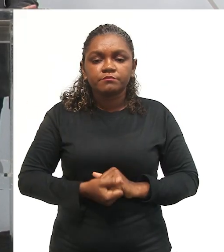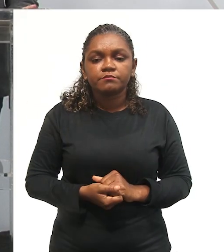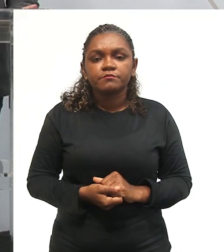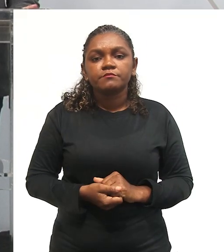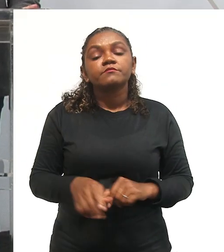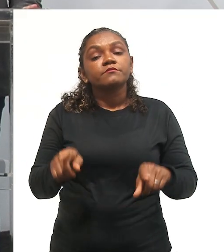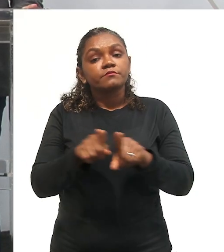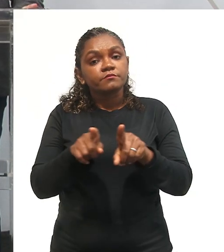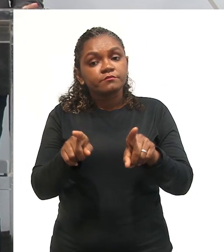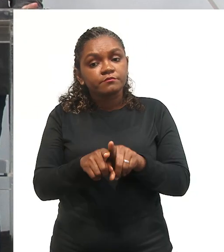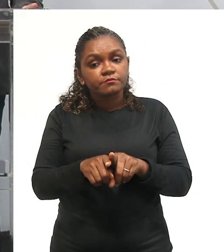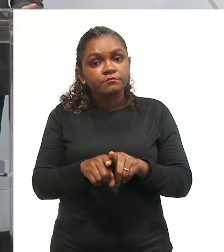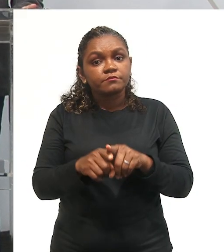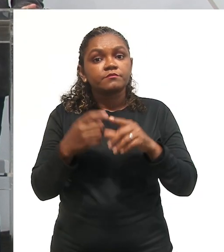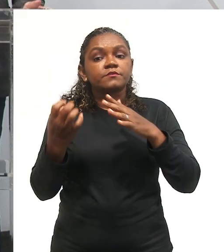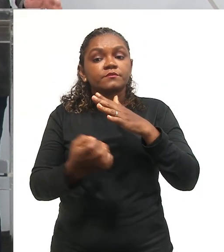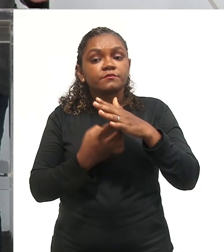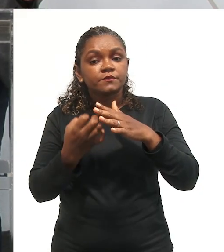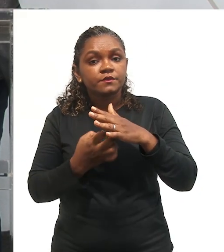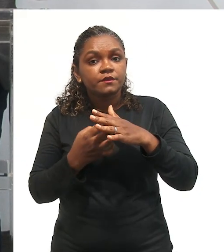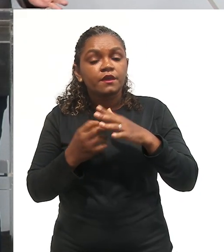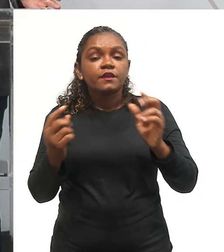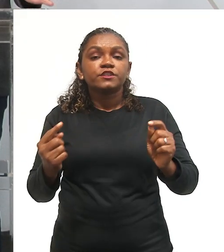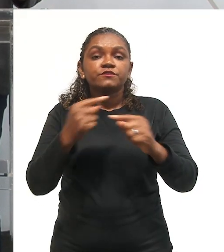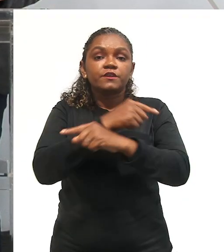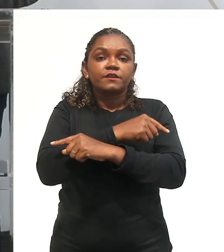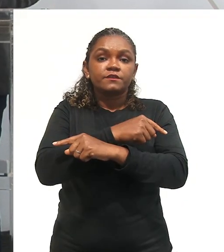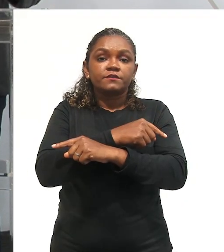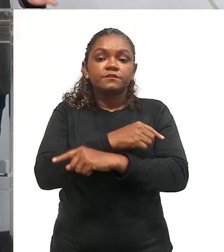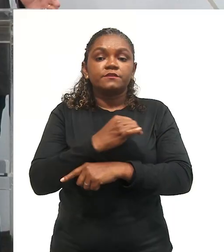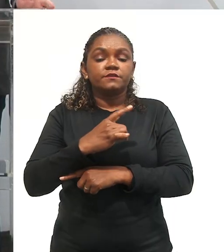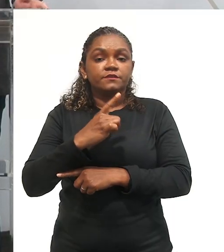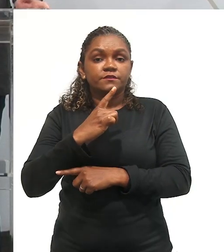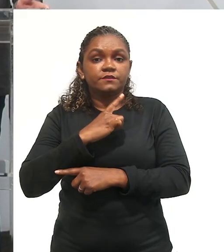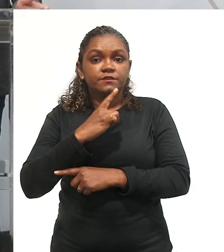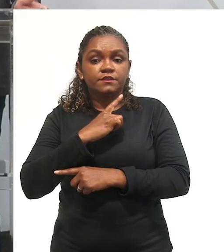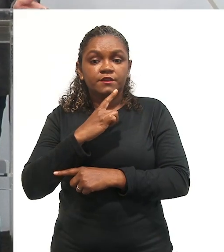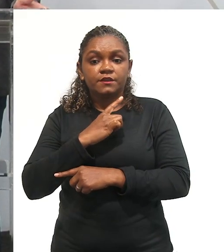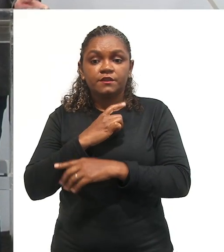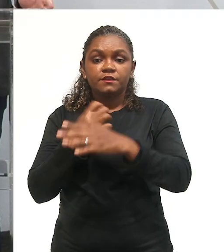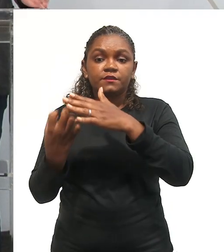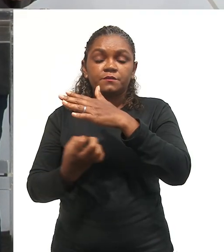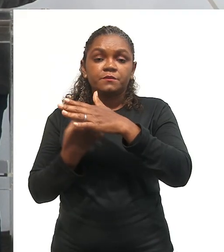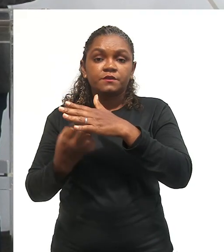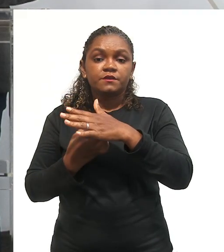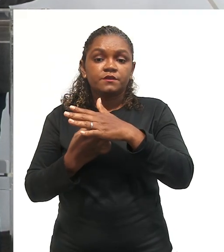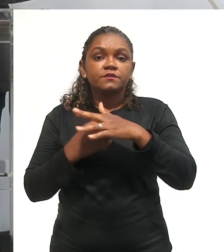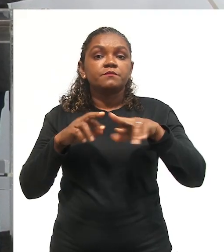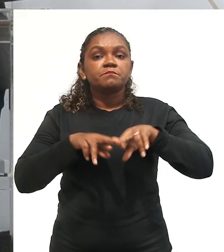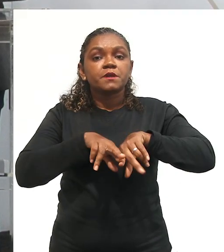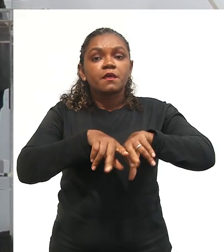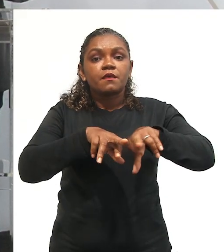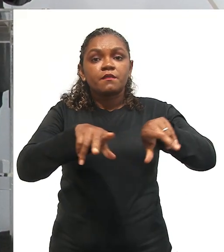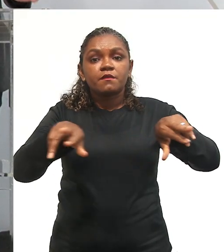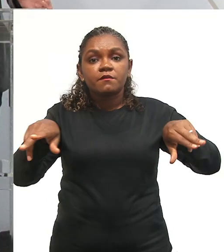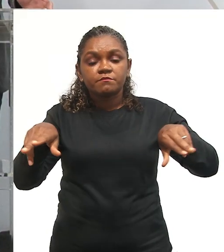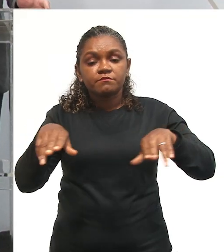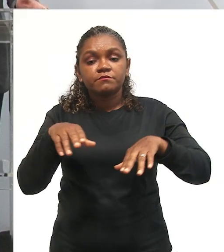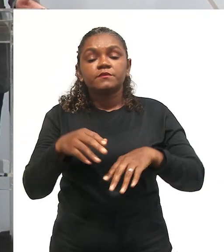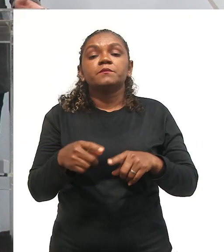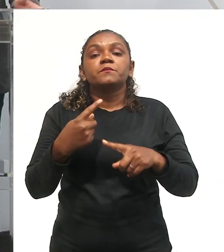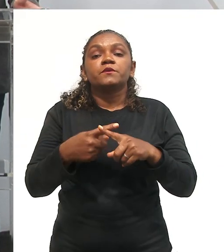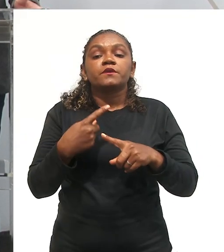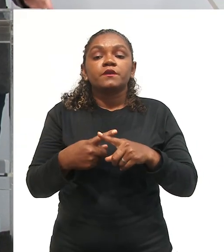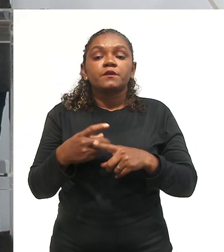que a pessoa jurídica, a sociedade limitada, é o oposto. Aqui eu tenho personalidades jurídicas que são distintas, então os